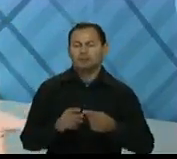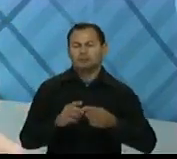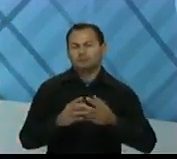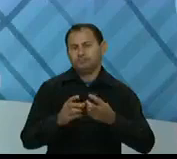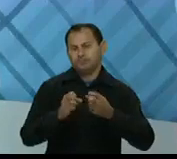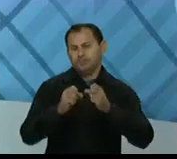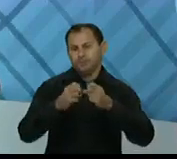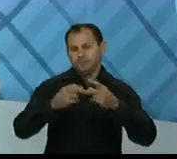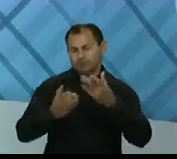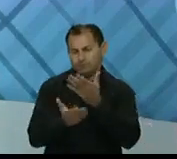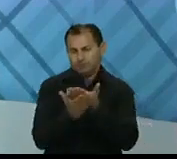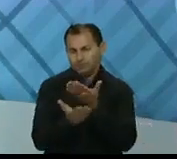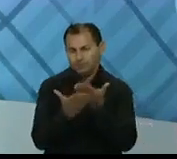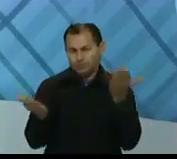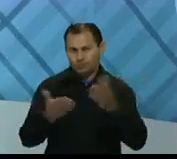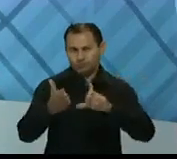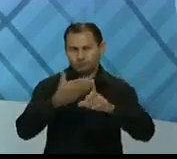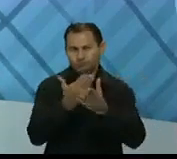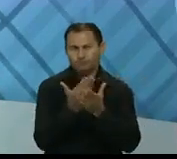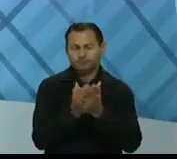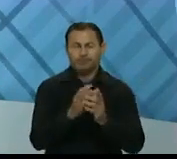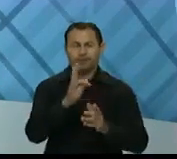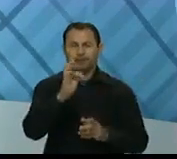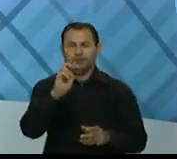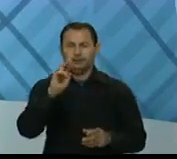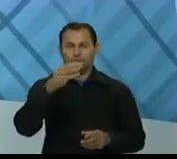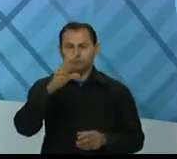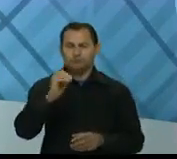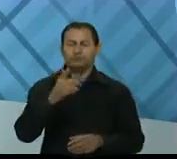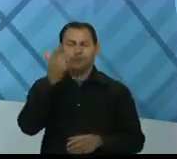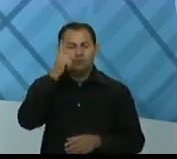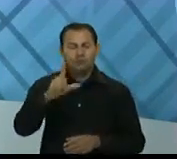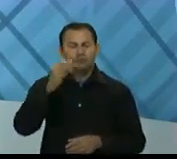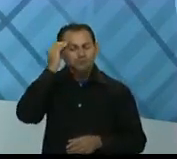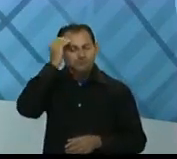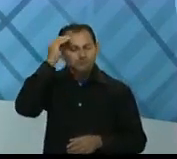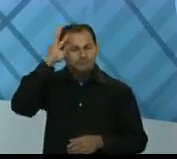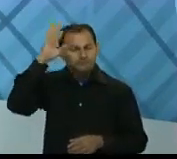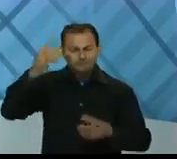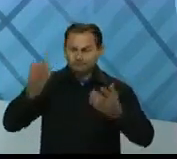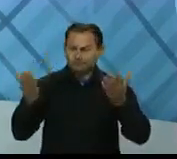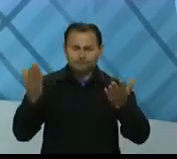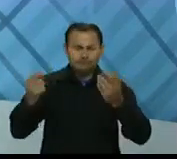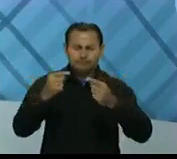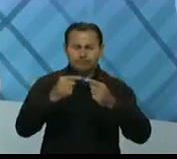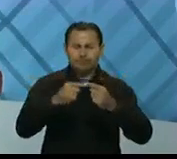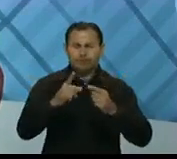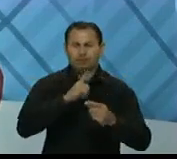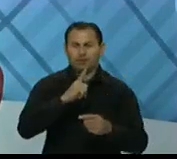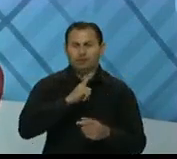essas situações que nós veremos na aula de hoje, que refere-se a funções? Você consegue imaginar as relações que